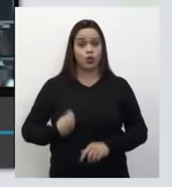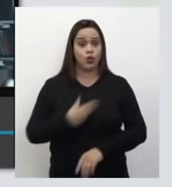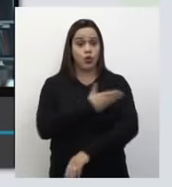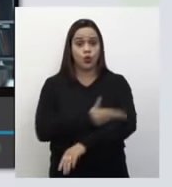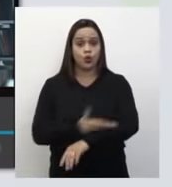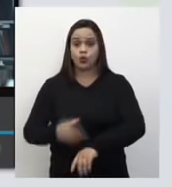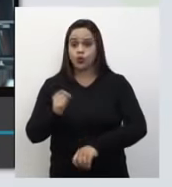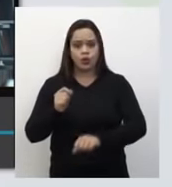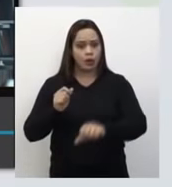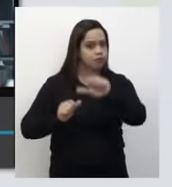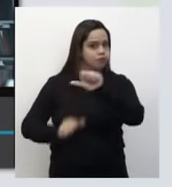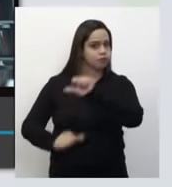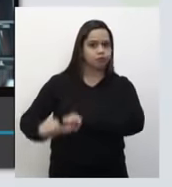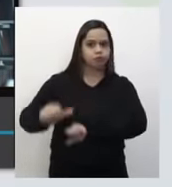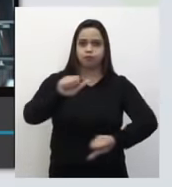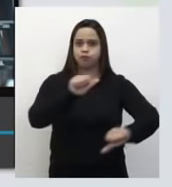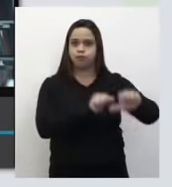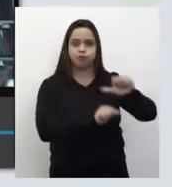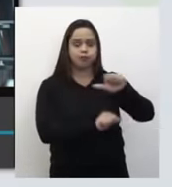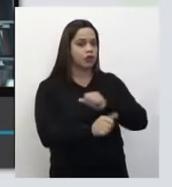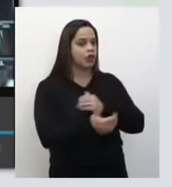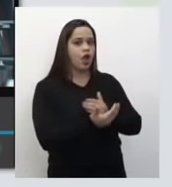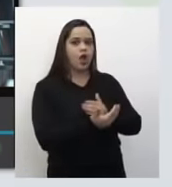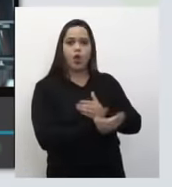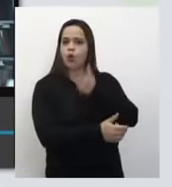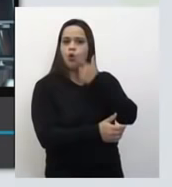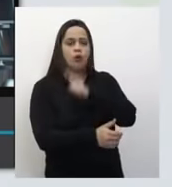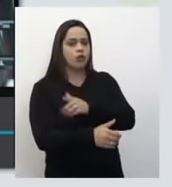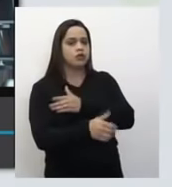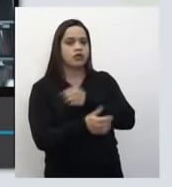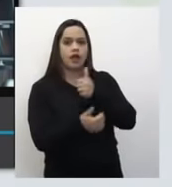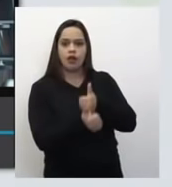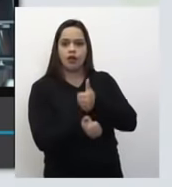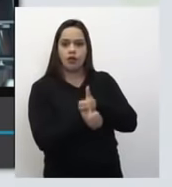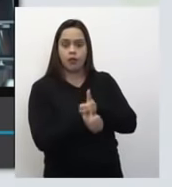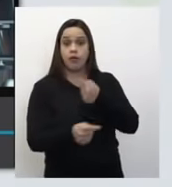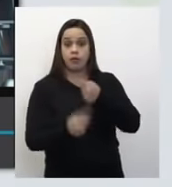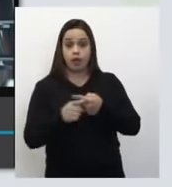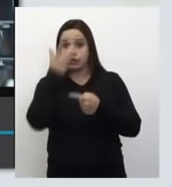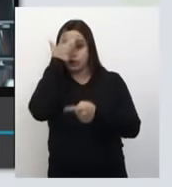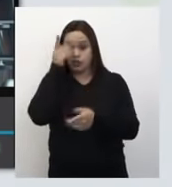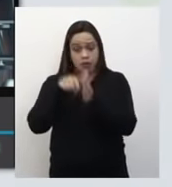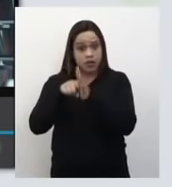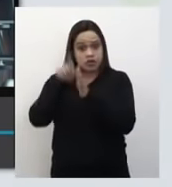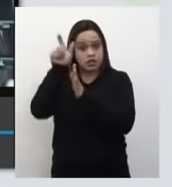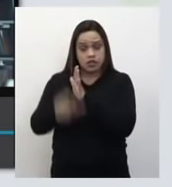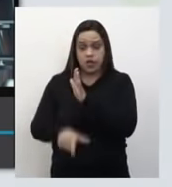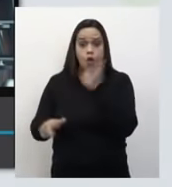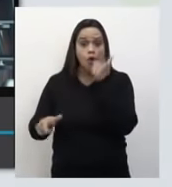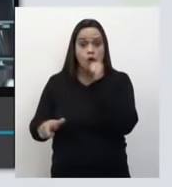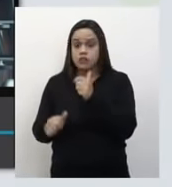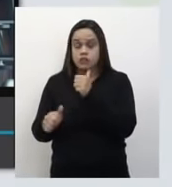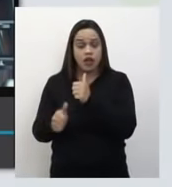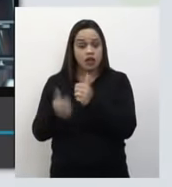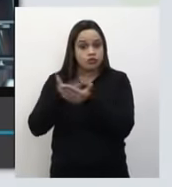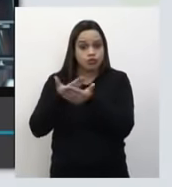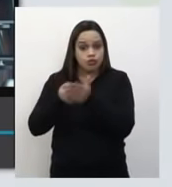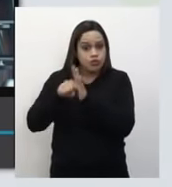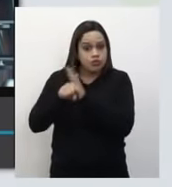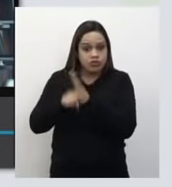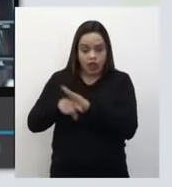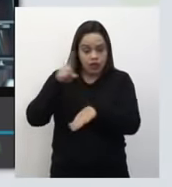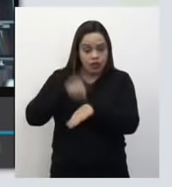está conseguindo acompanhar. Os especialistas mesmo, quem estuda isso, não está conseguindo estudar em tempo